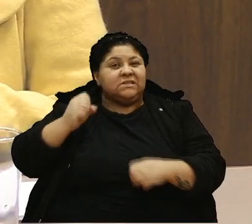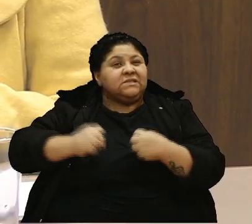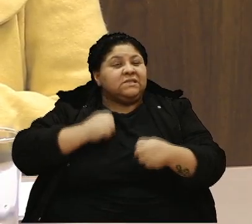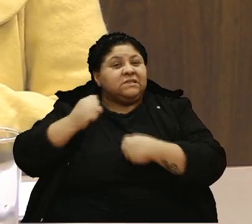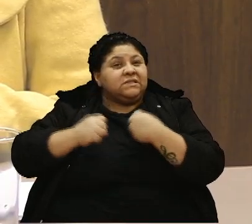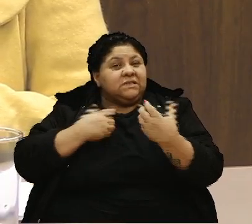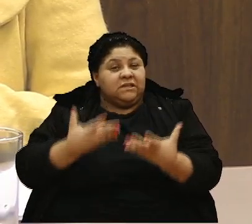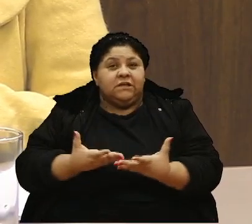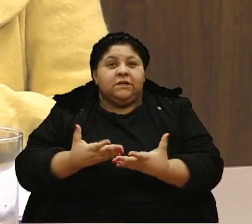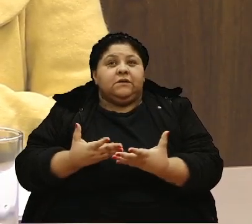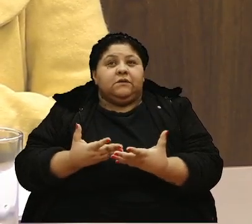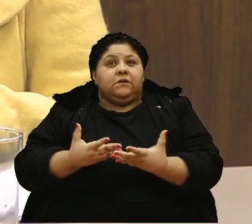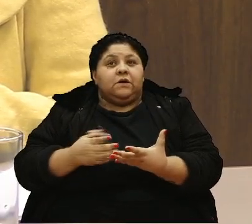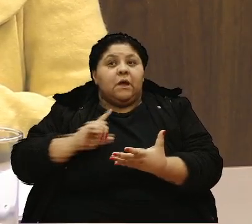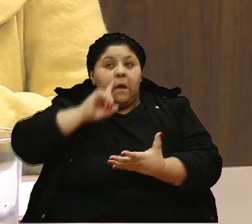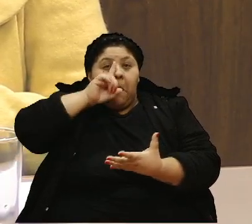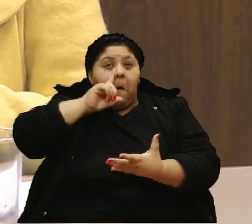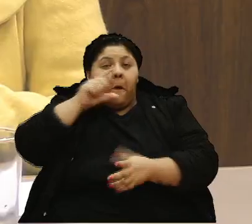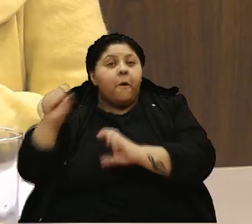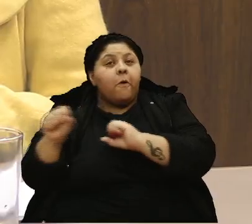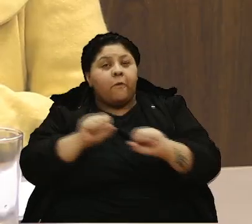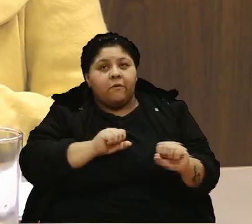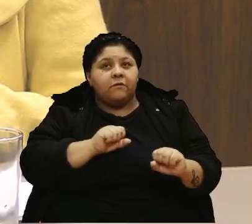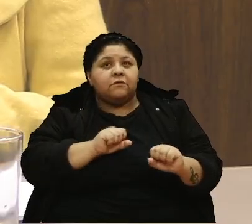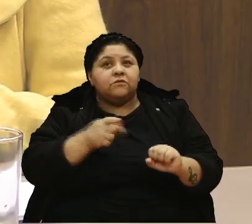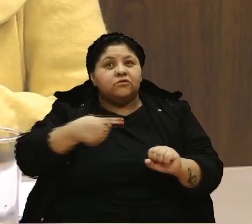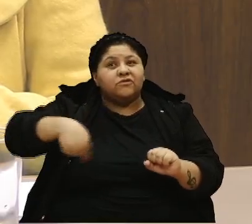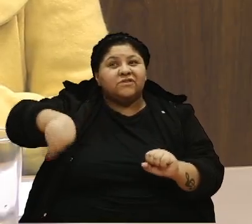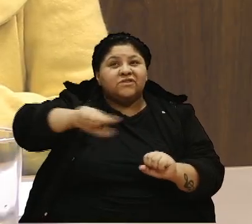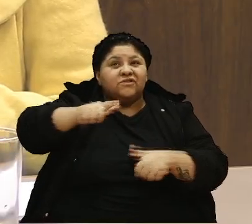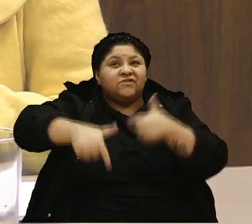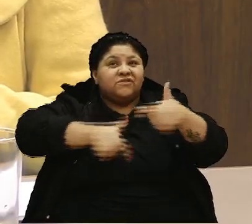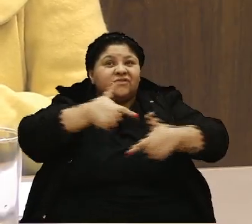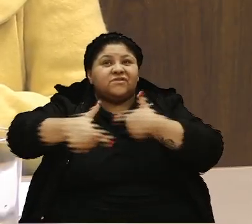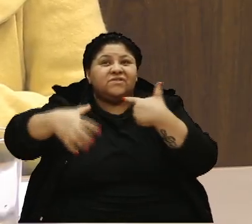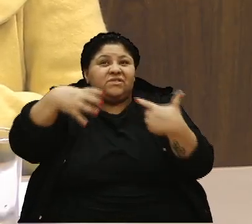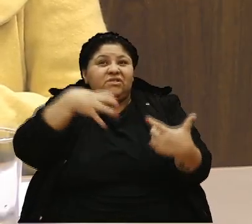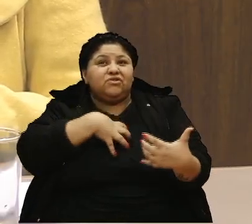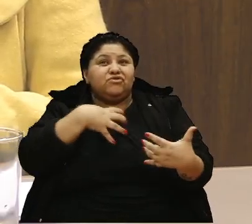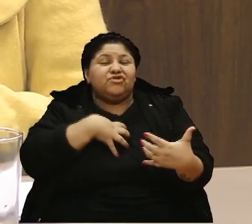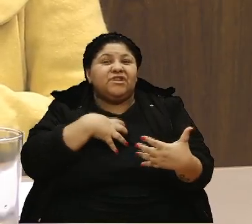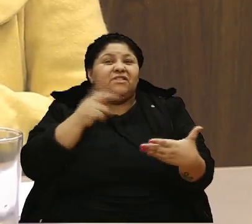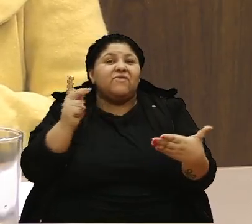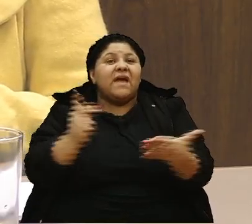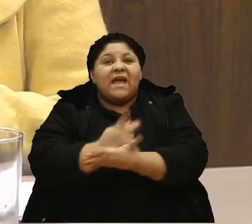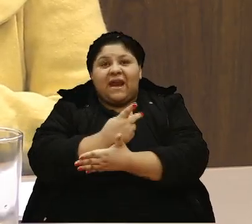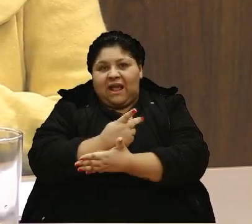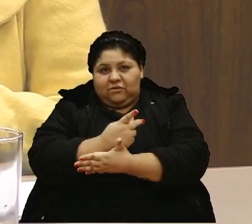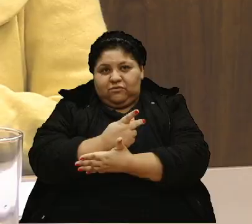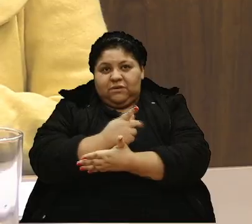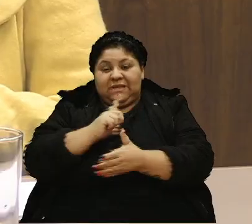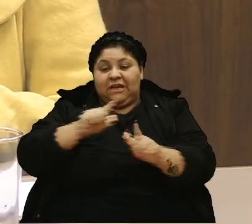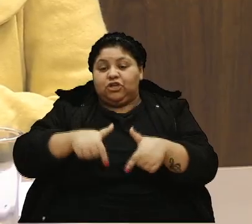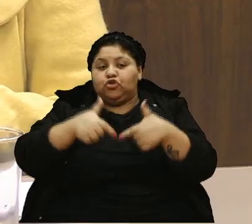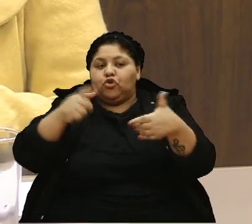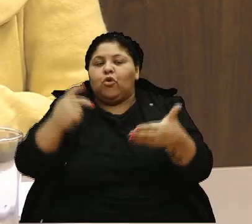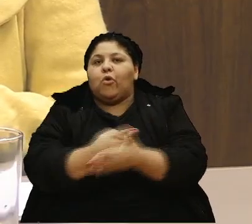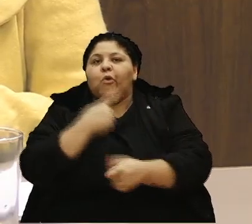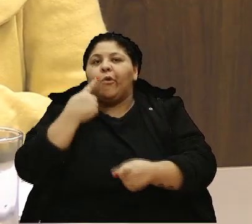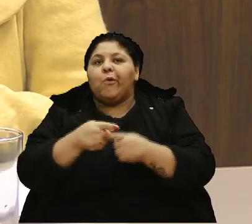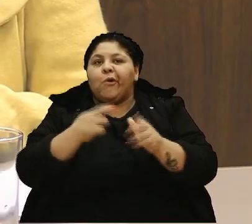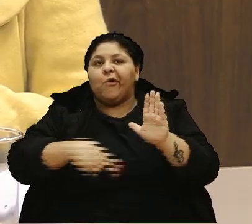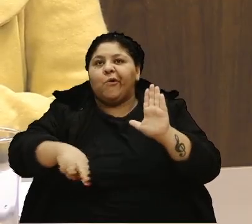indignação e quão perigoso pode ser a gente atuar de forma midiática perante as coisas, porque isso resultou